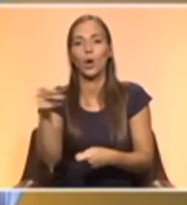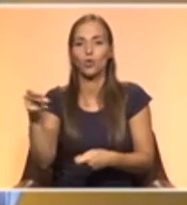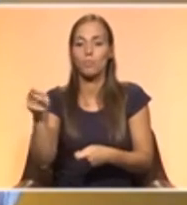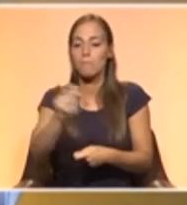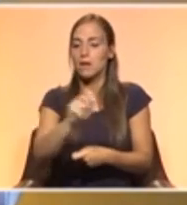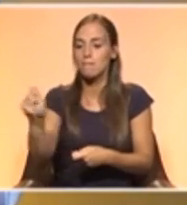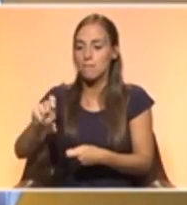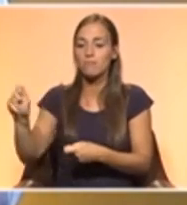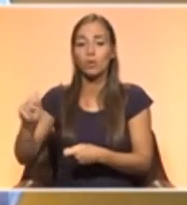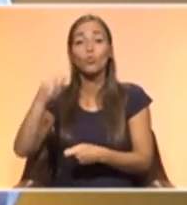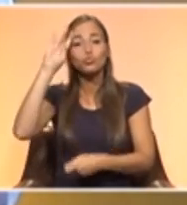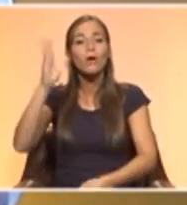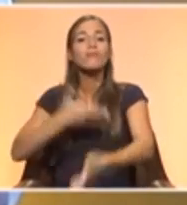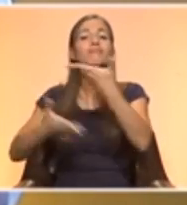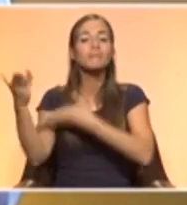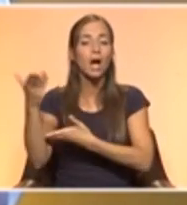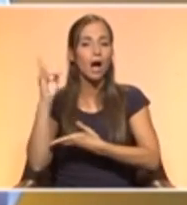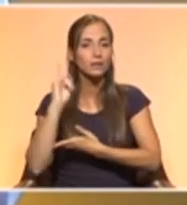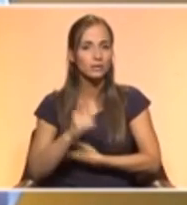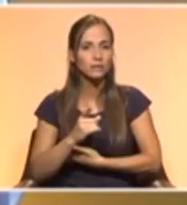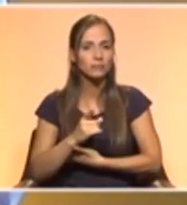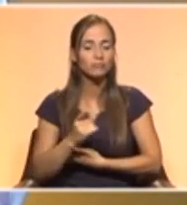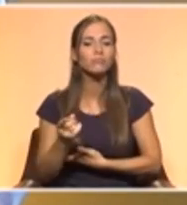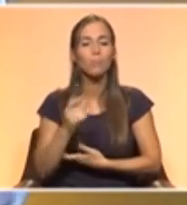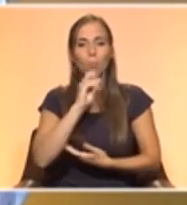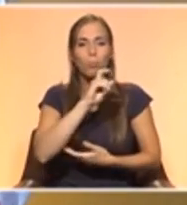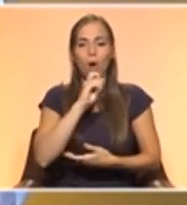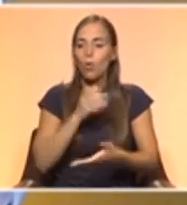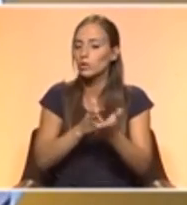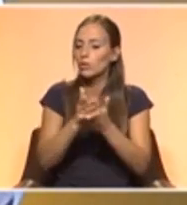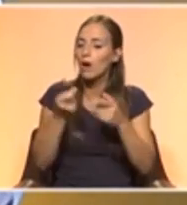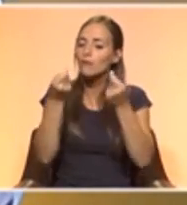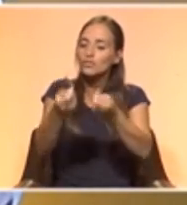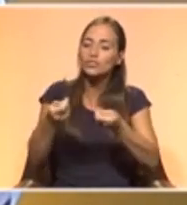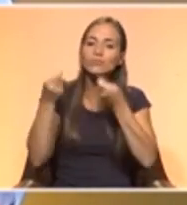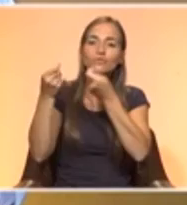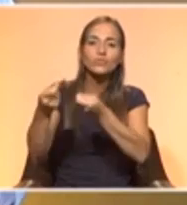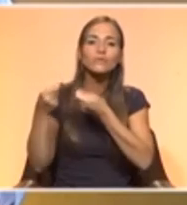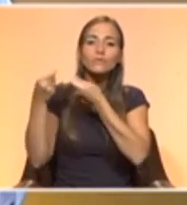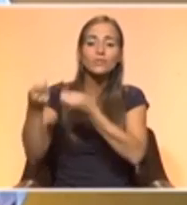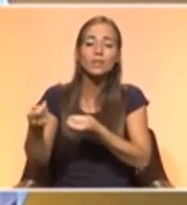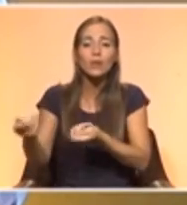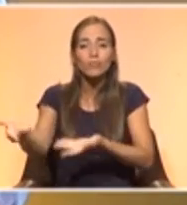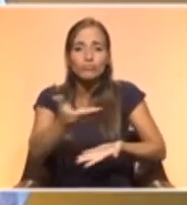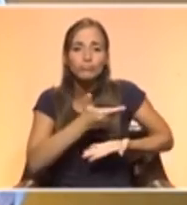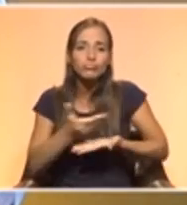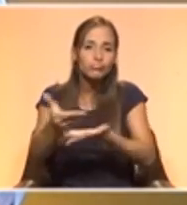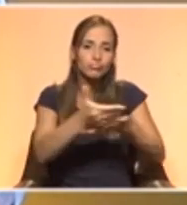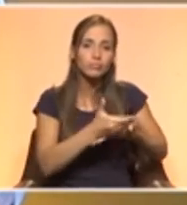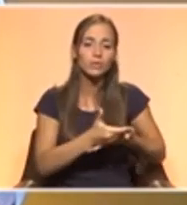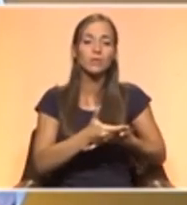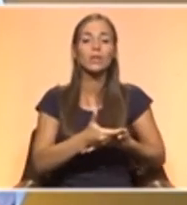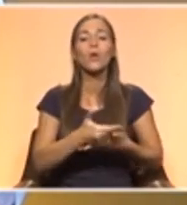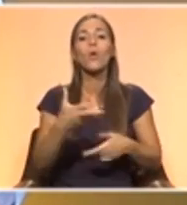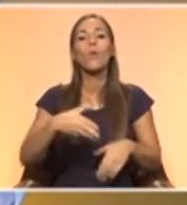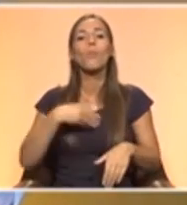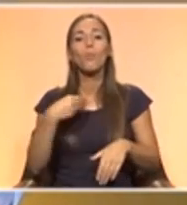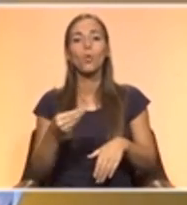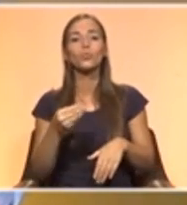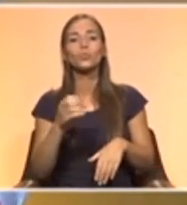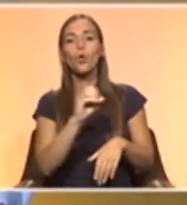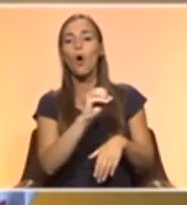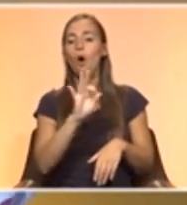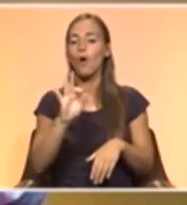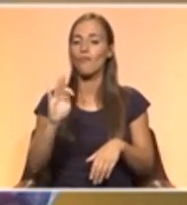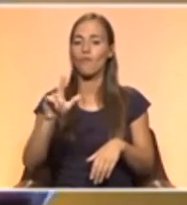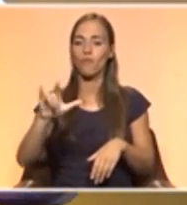investimento com exatidão Ou seja eu posso continuar a reinvestir até a BR equ com entender interessante no mundo offline apesar de ser importante continuar a investir no